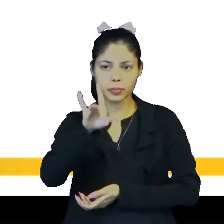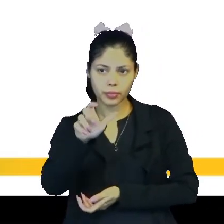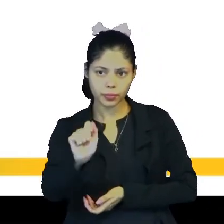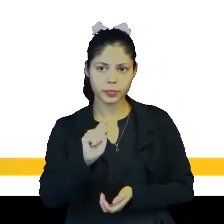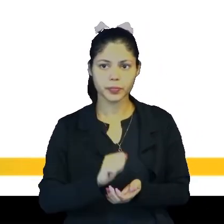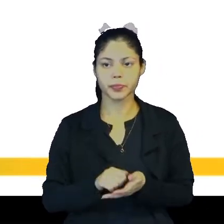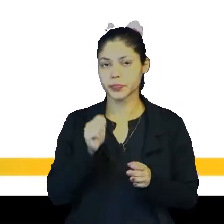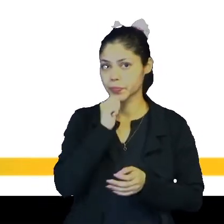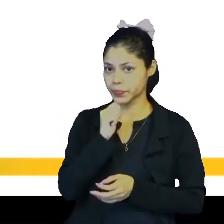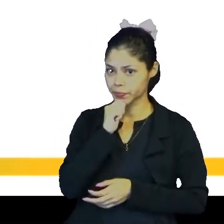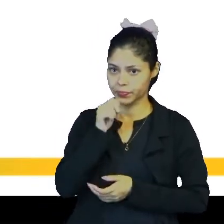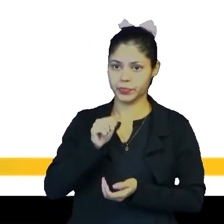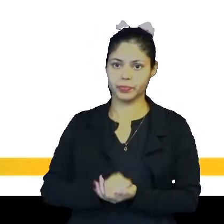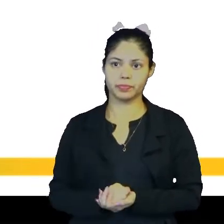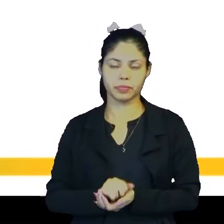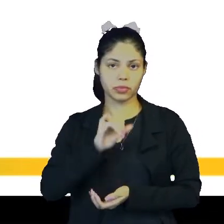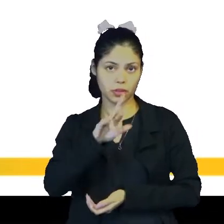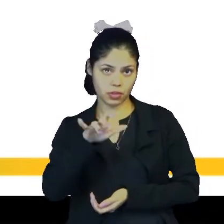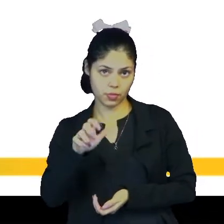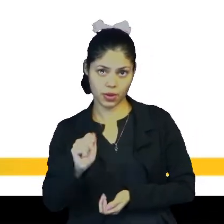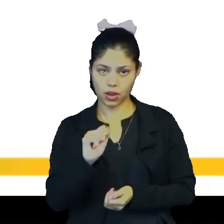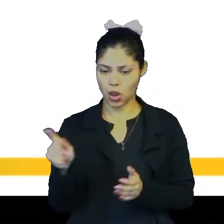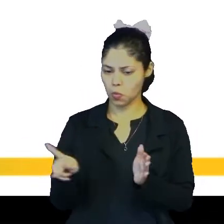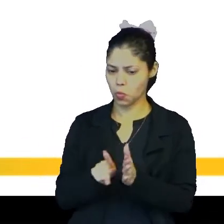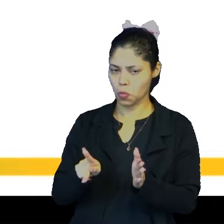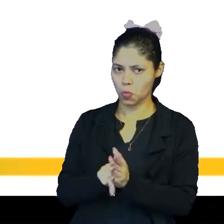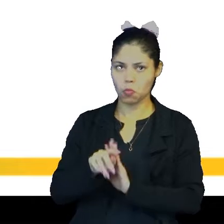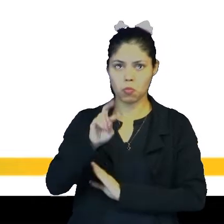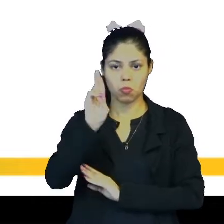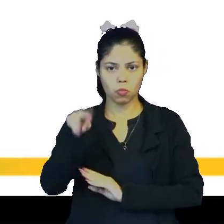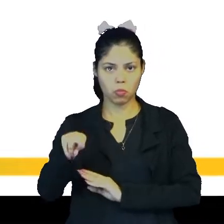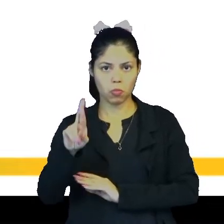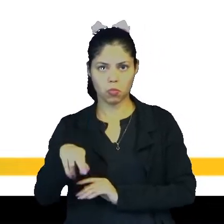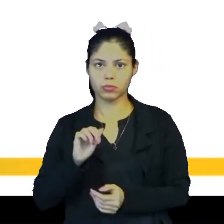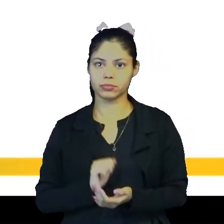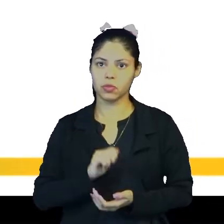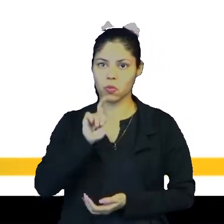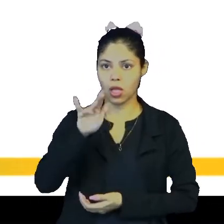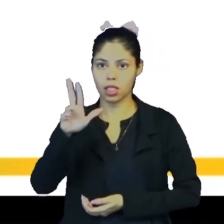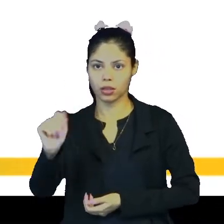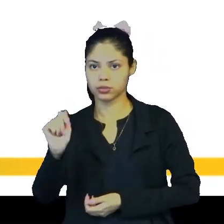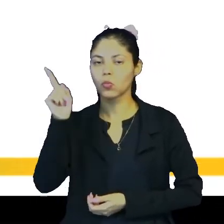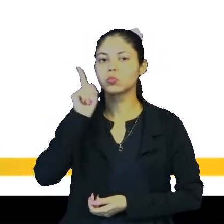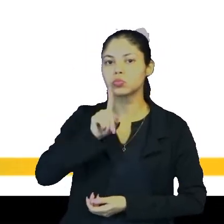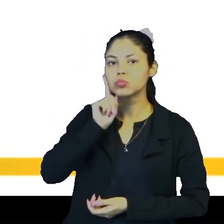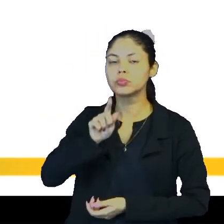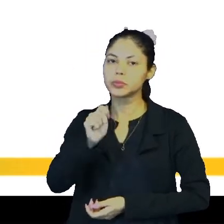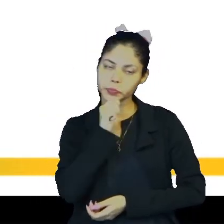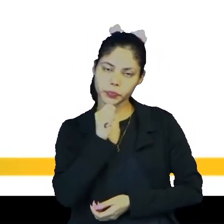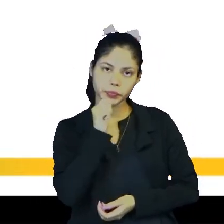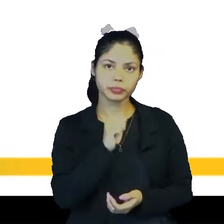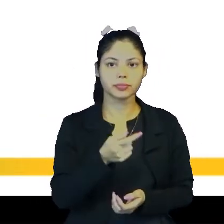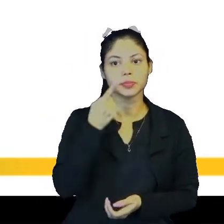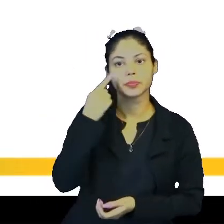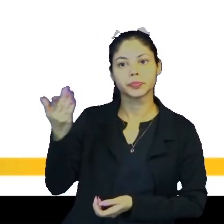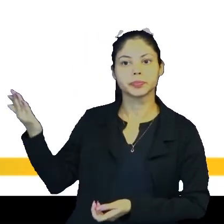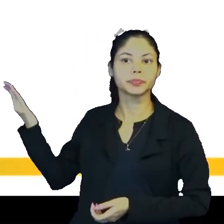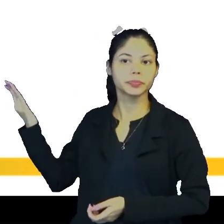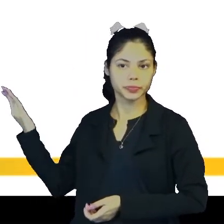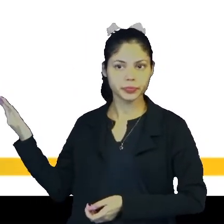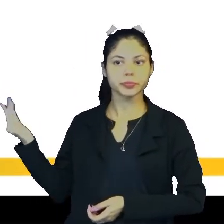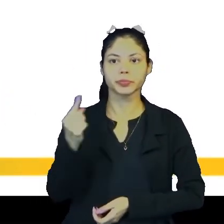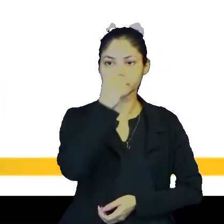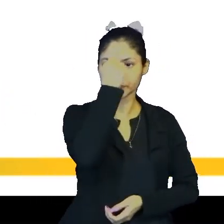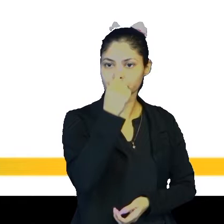que fica entre a Sibéria, na atual Rússia, e o Alasca, nos Estados Unidos. Então, observe novamente as imagens